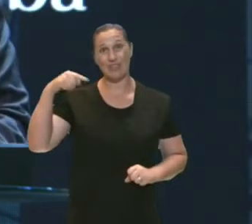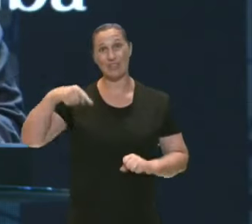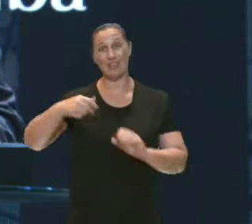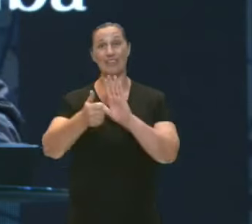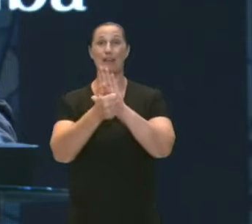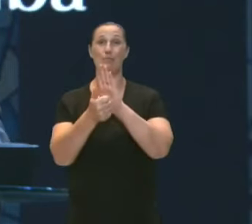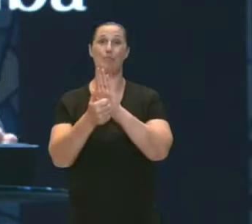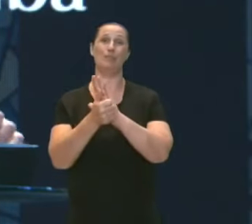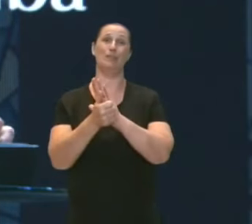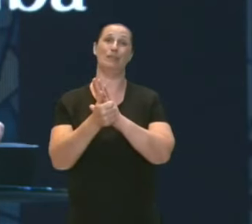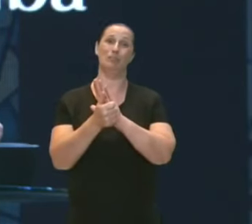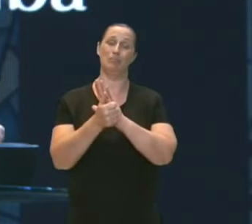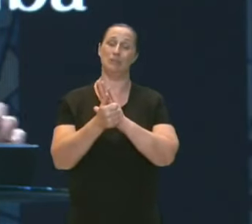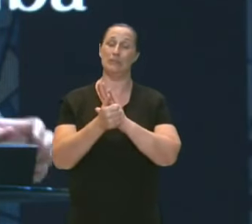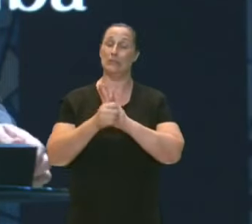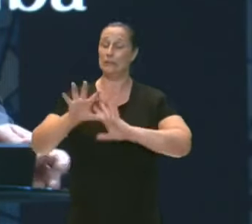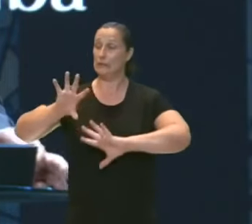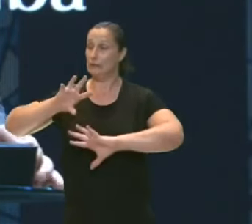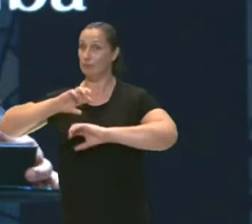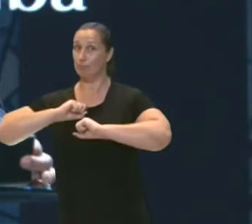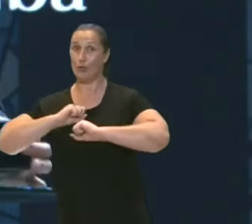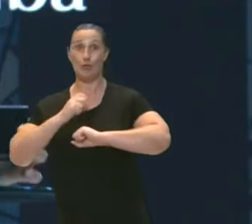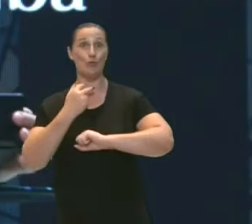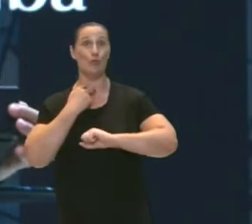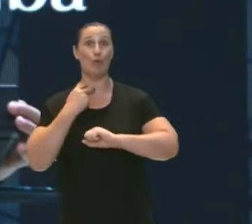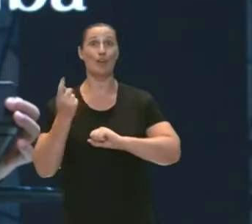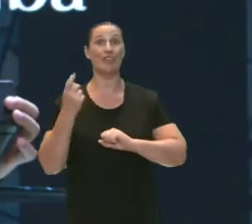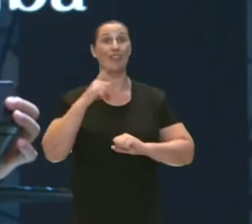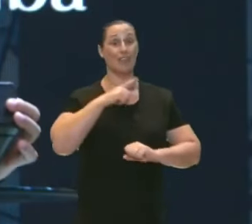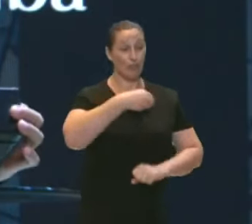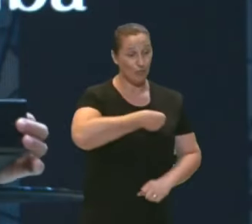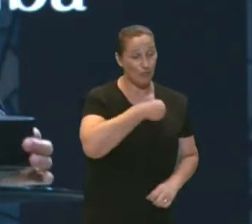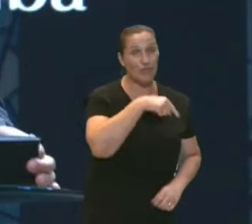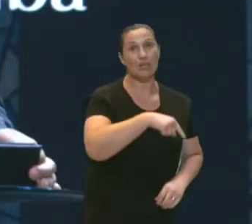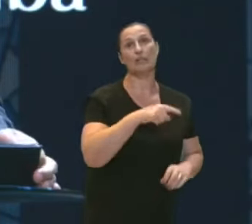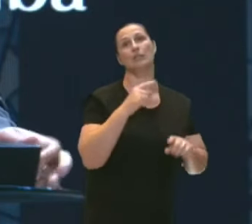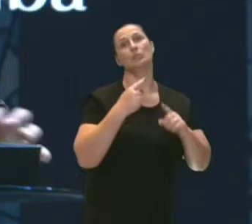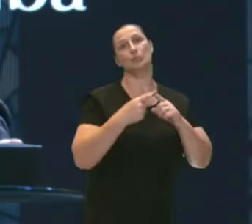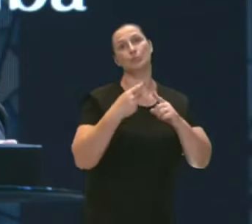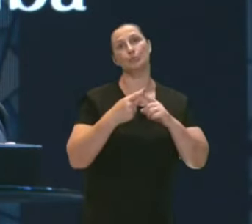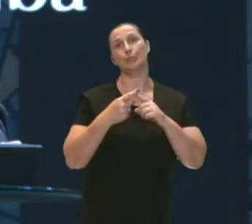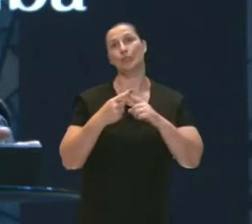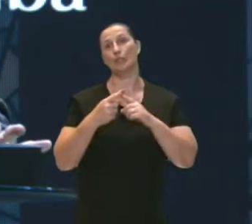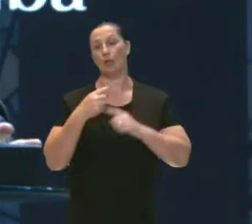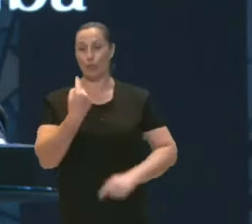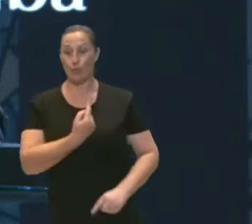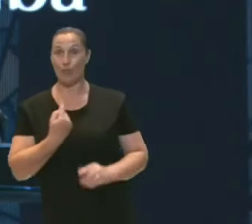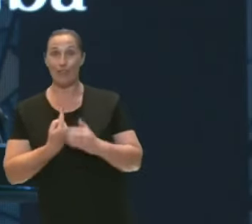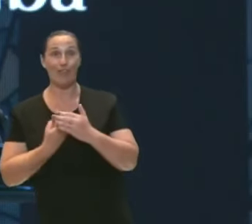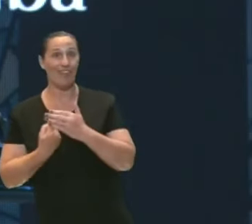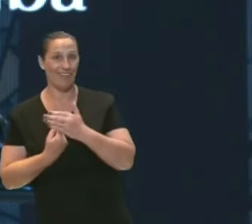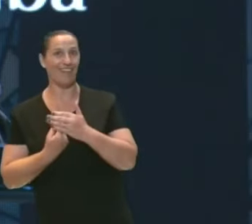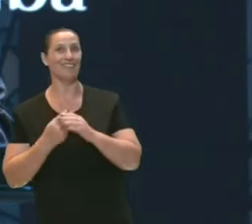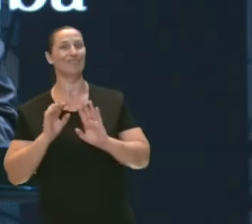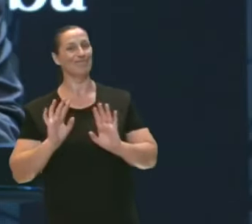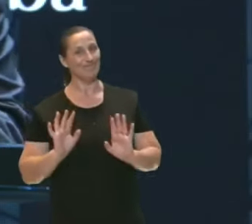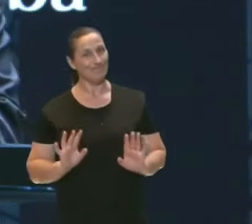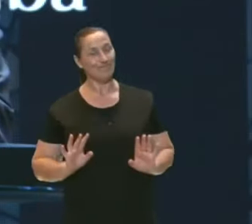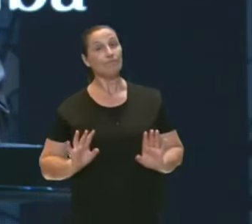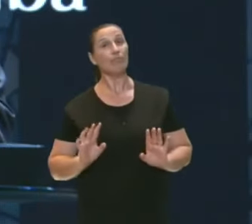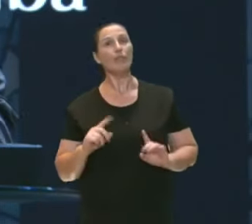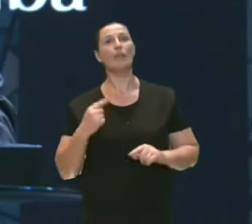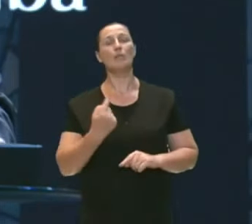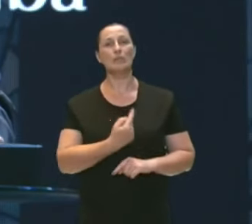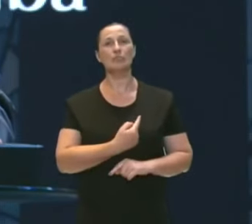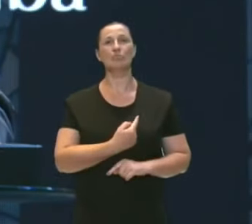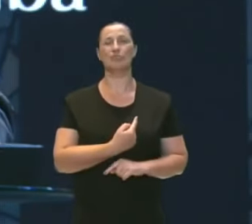também impossibilitados de estarem aqui, porque estão também isolados. E nós